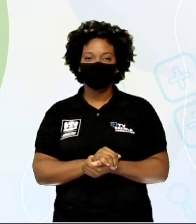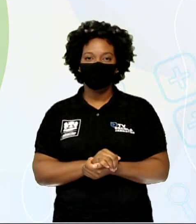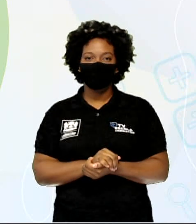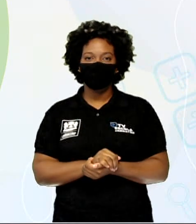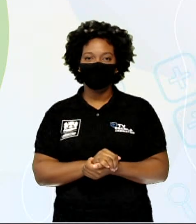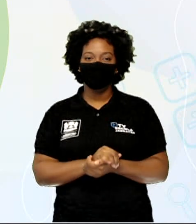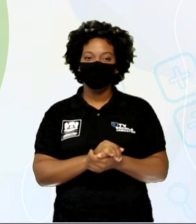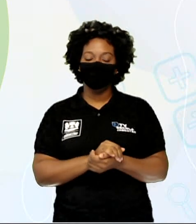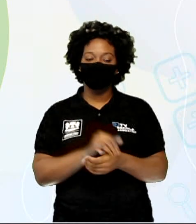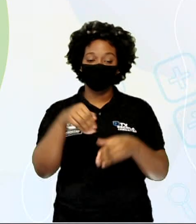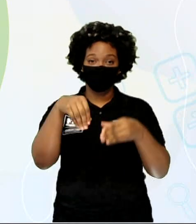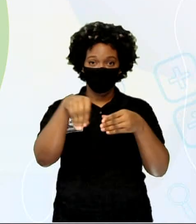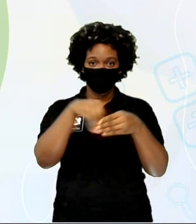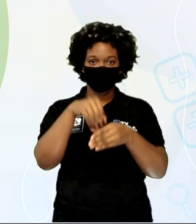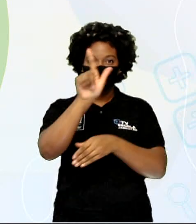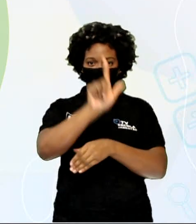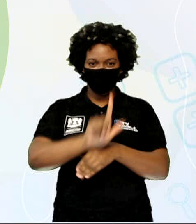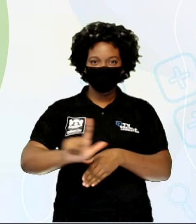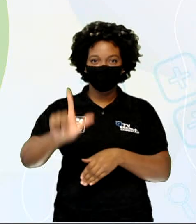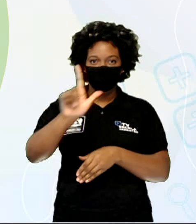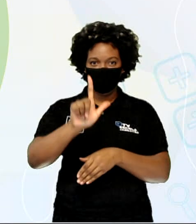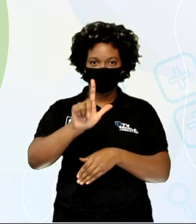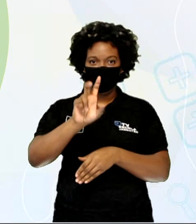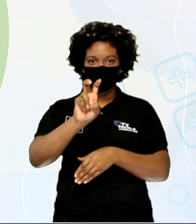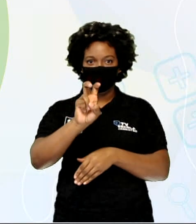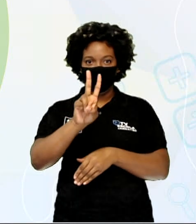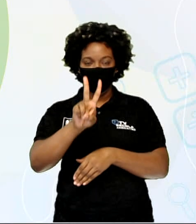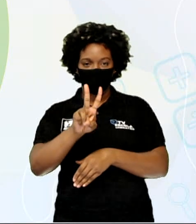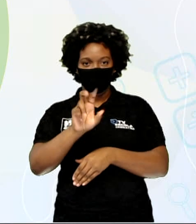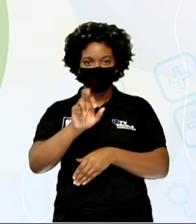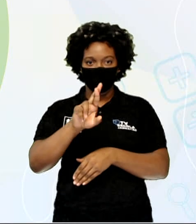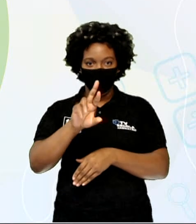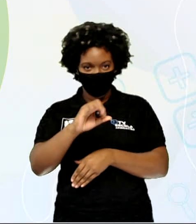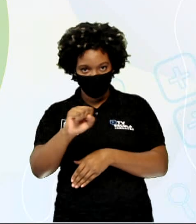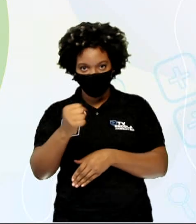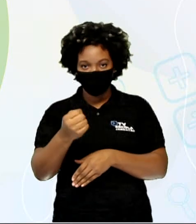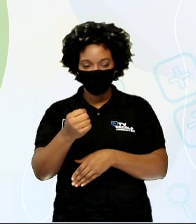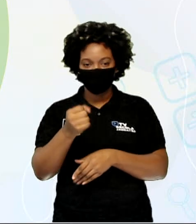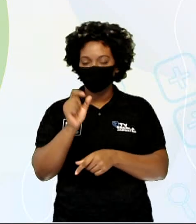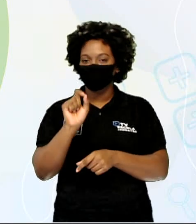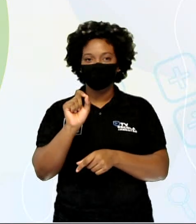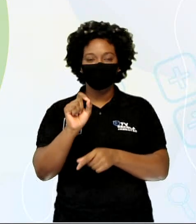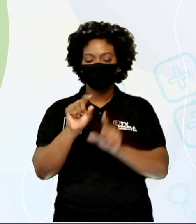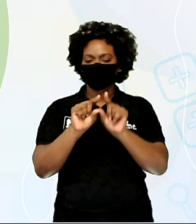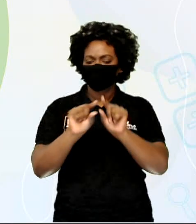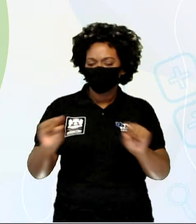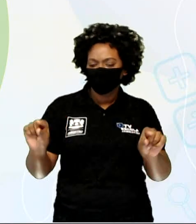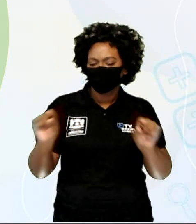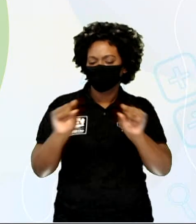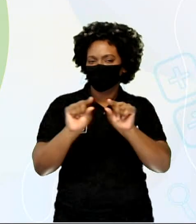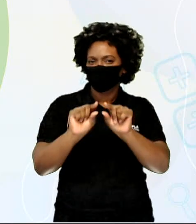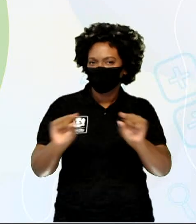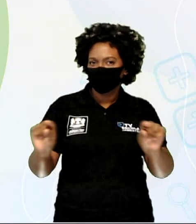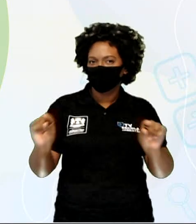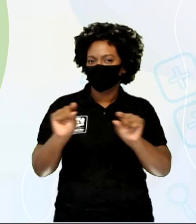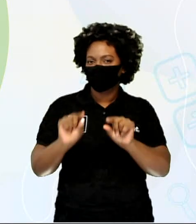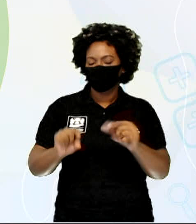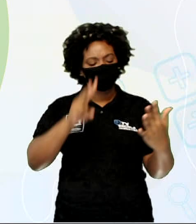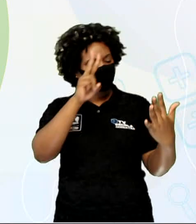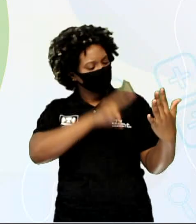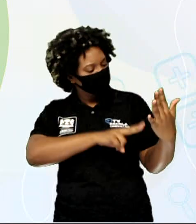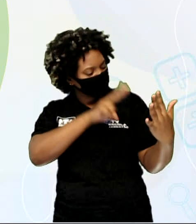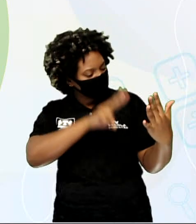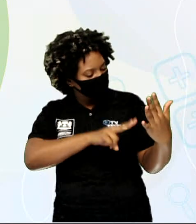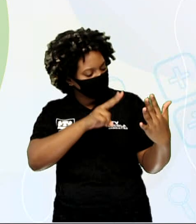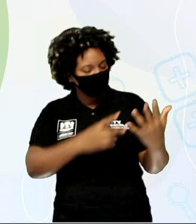Na literatura, o verso representa a linha do poema. Cada linhazinha, quando lemos, então estamos